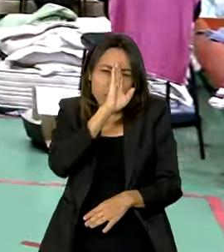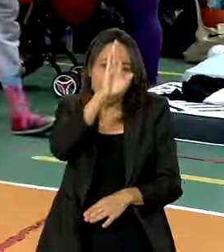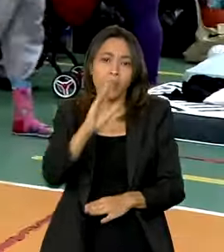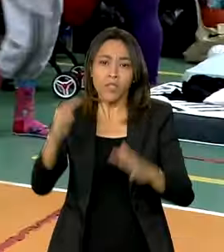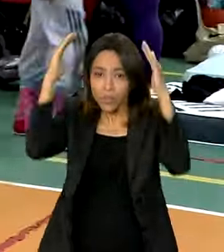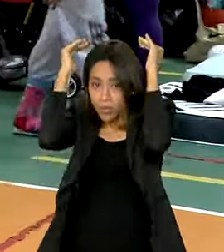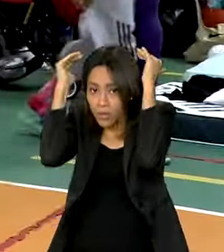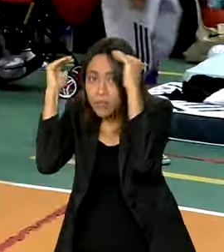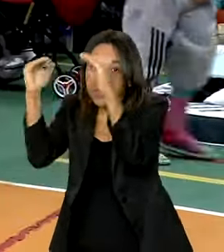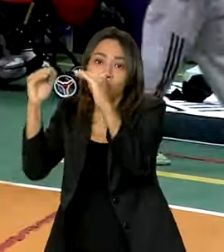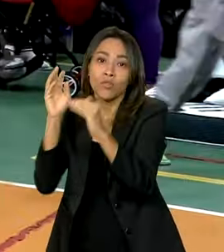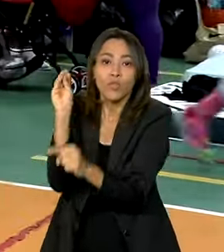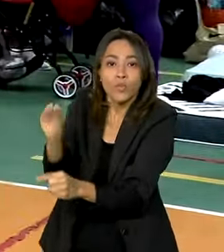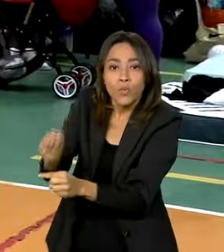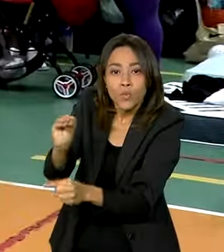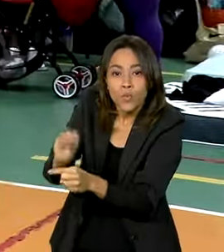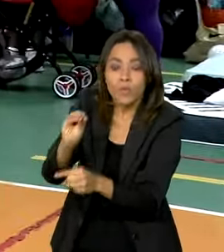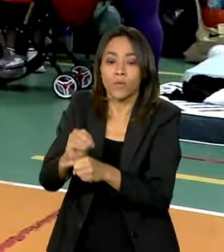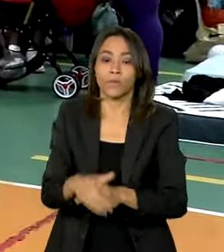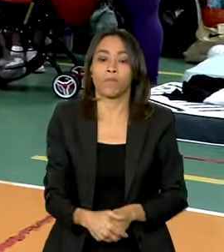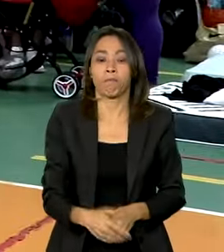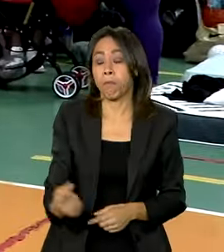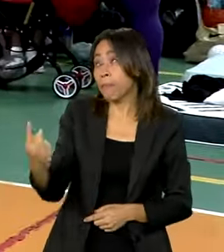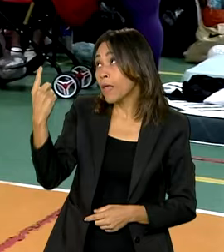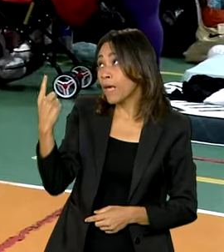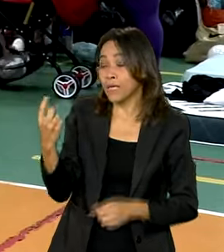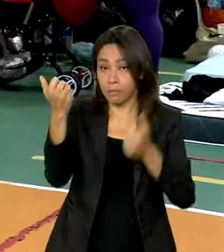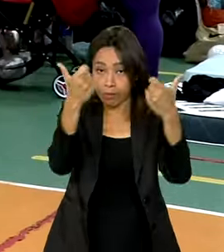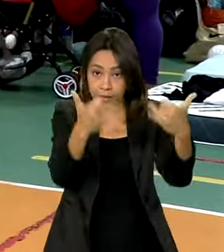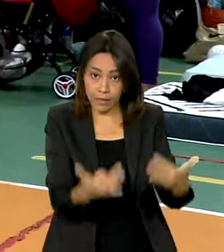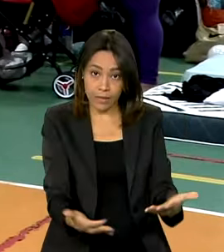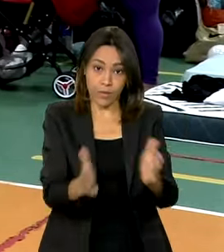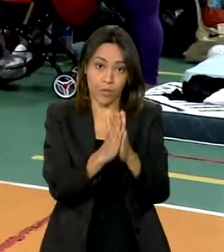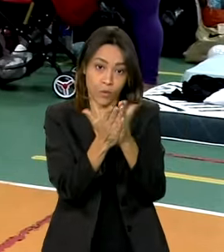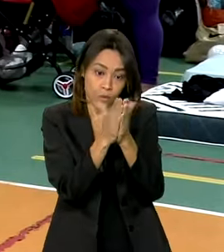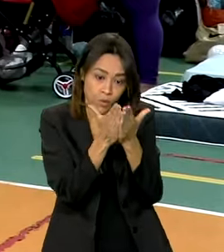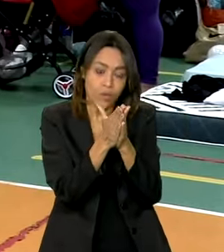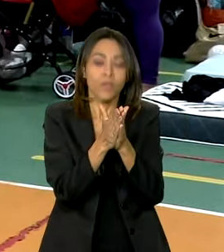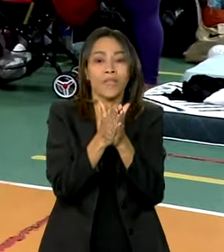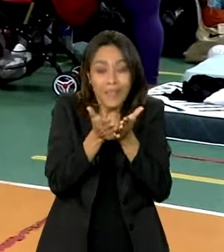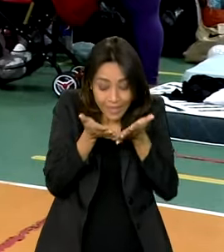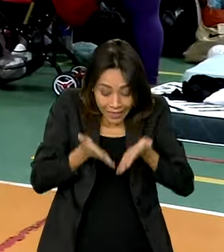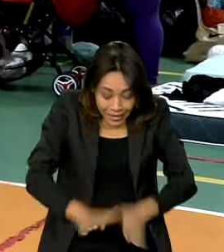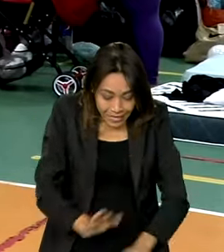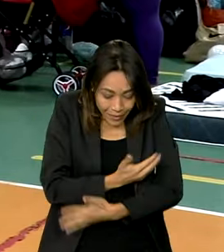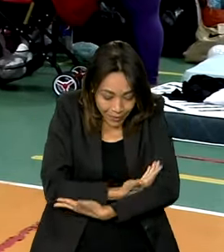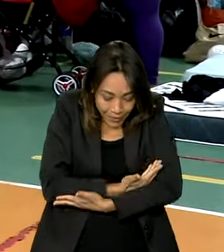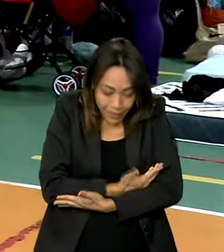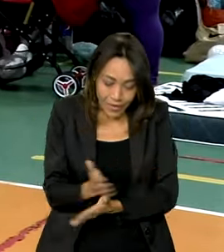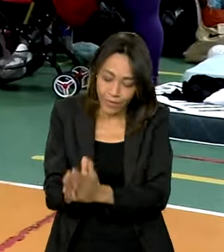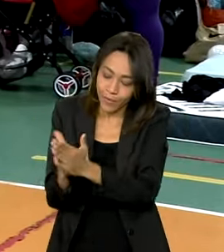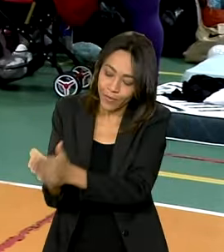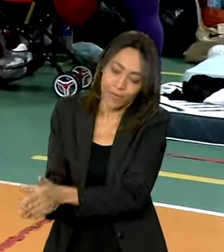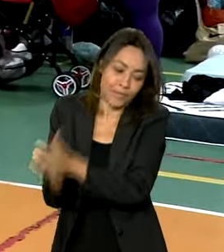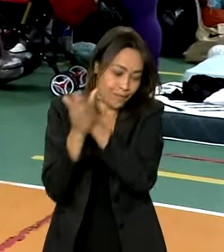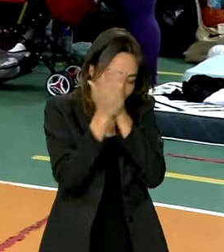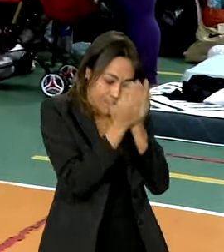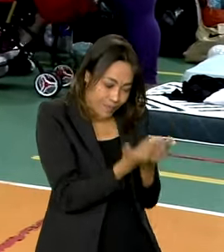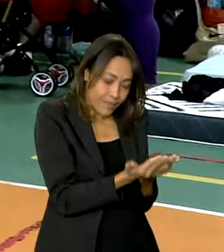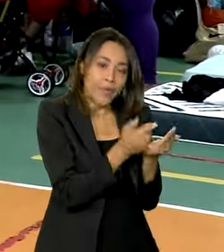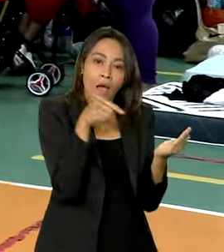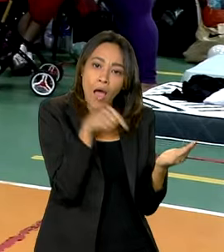abrigos. O livreto é entregue na maternidade, quando as crianças nascem, e é usado pelas famílias e